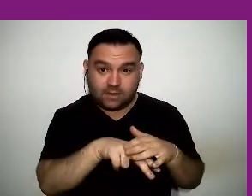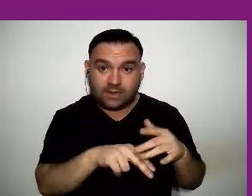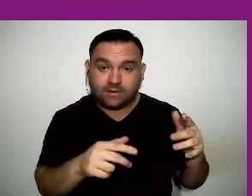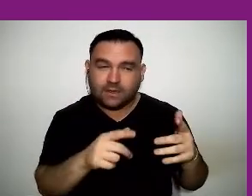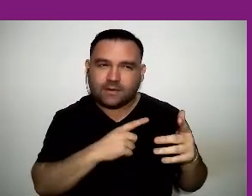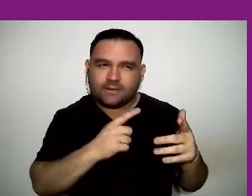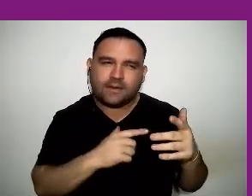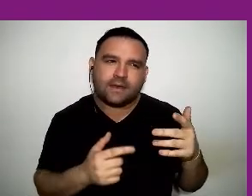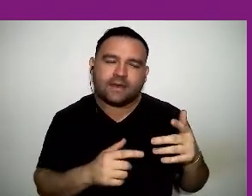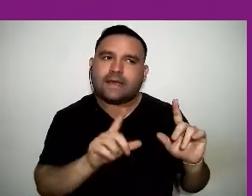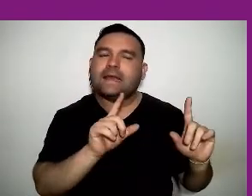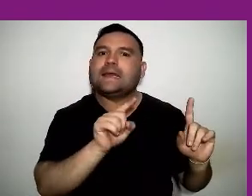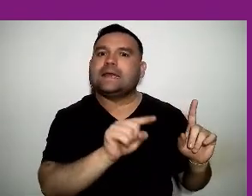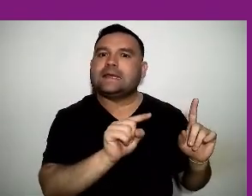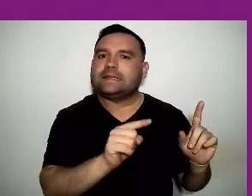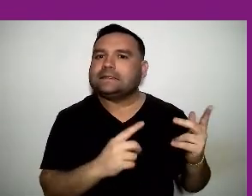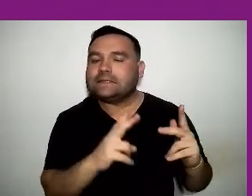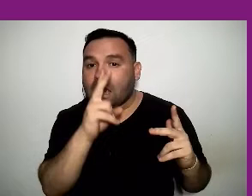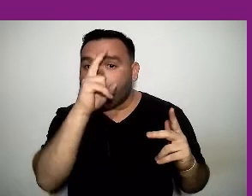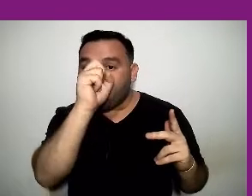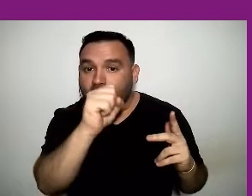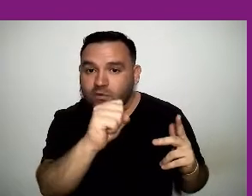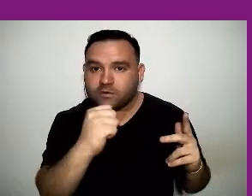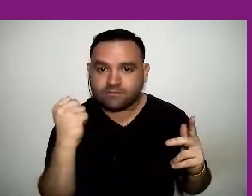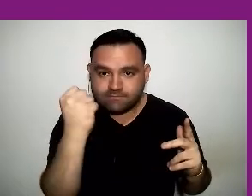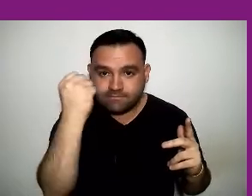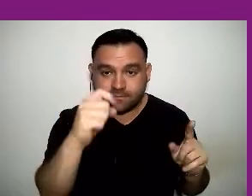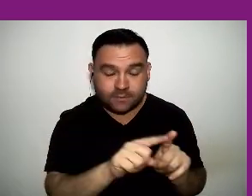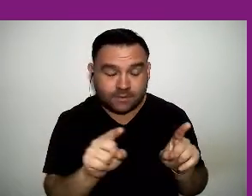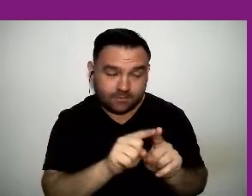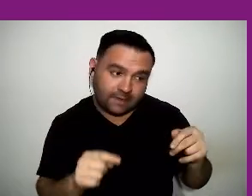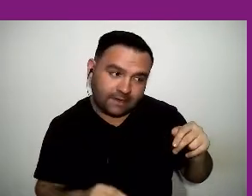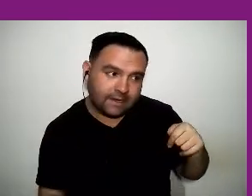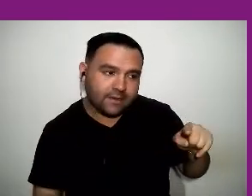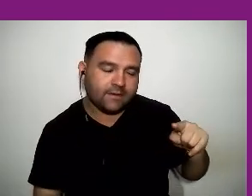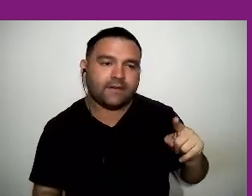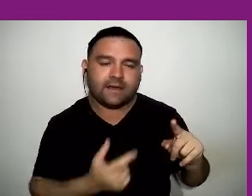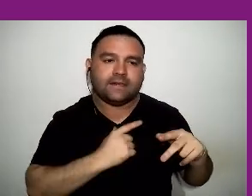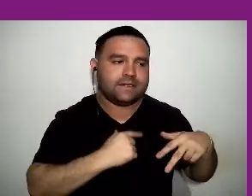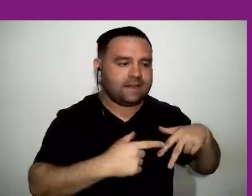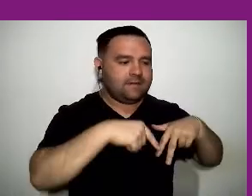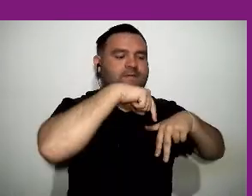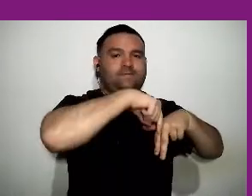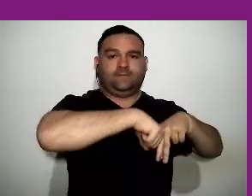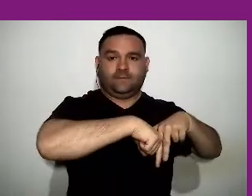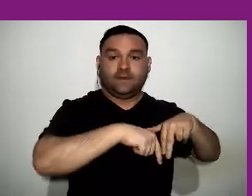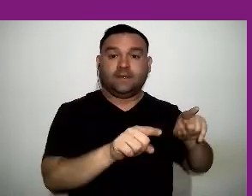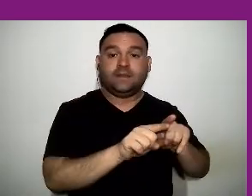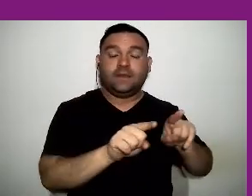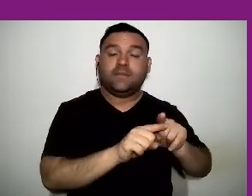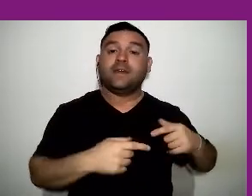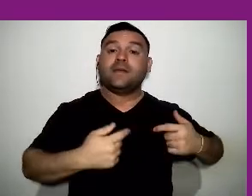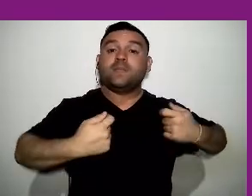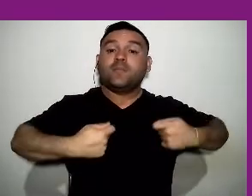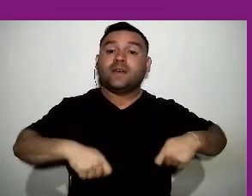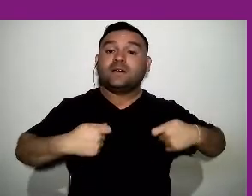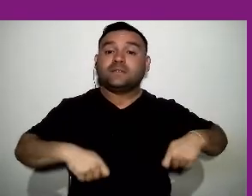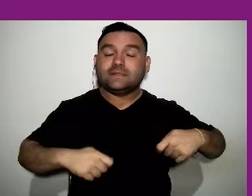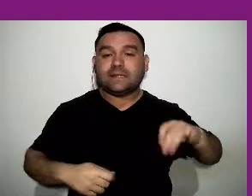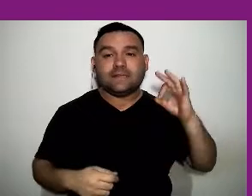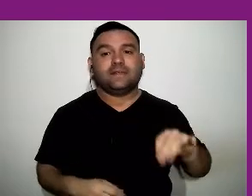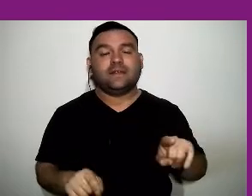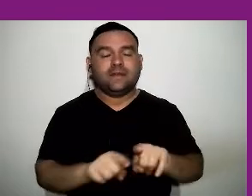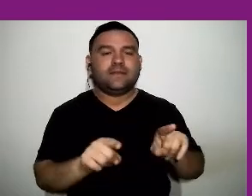apresentassem um quadro extremamente agudo, eles iam para a ventilação mecânica invasiva, e era necessário, sim,